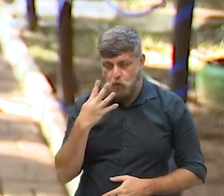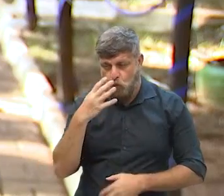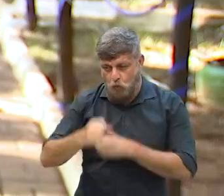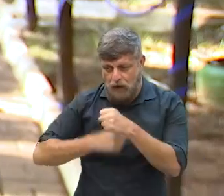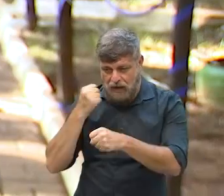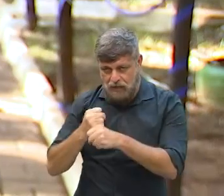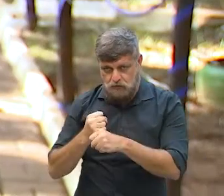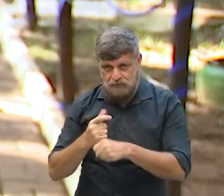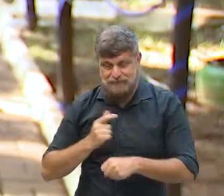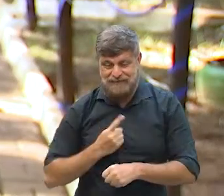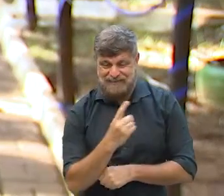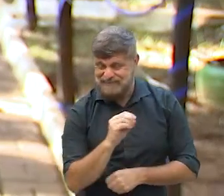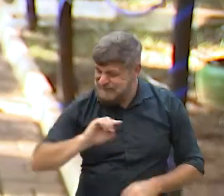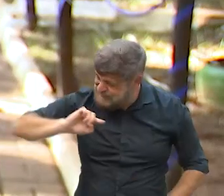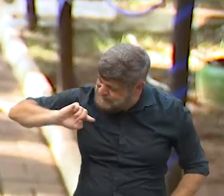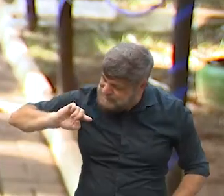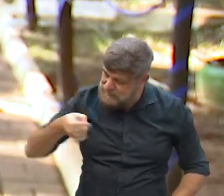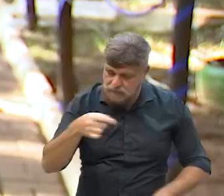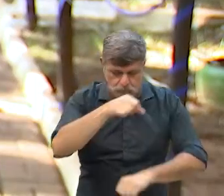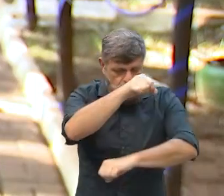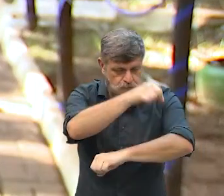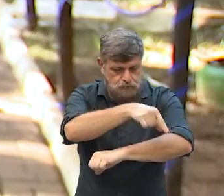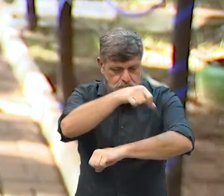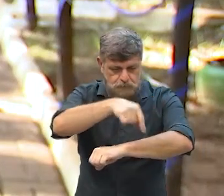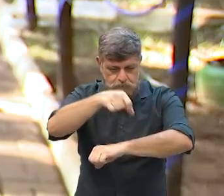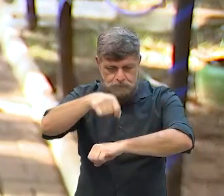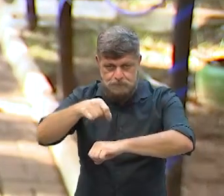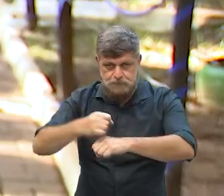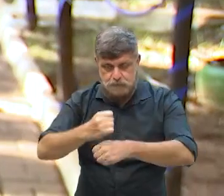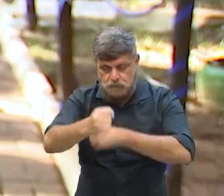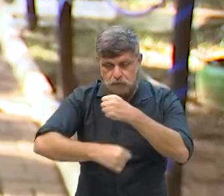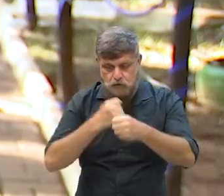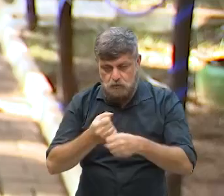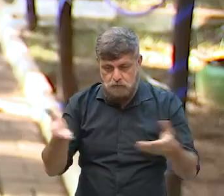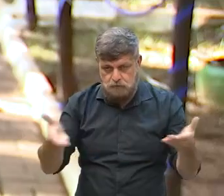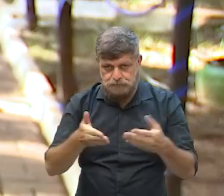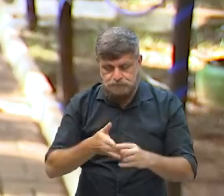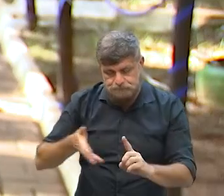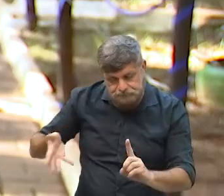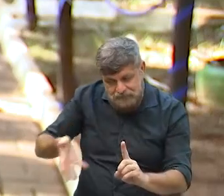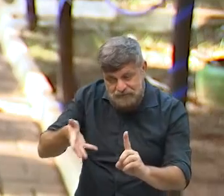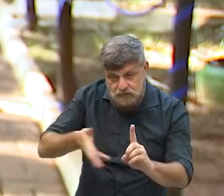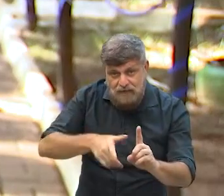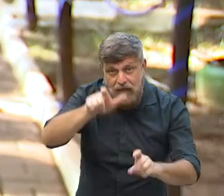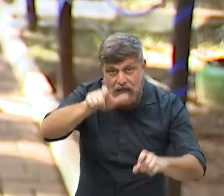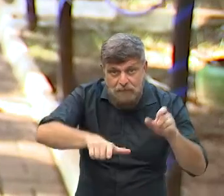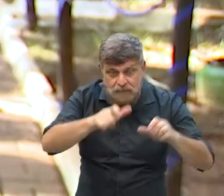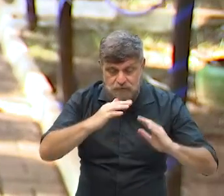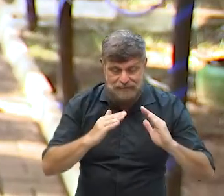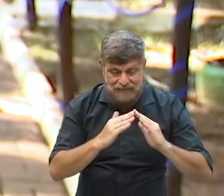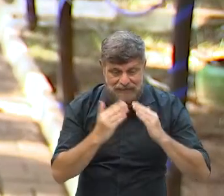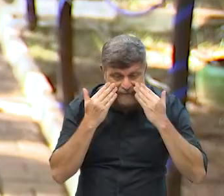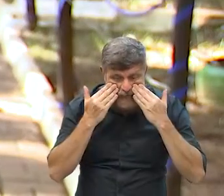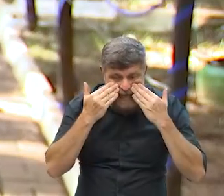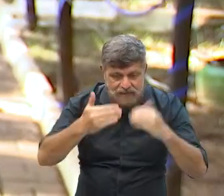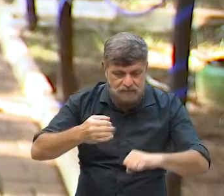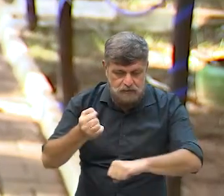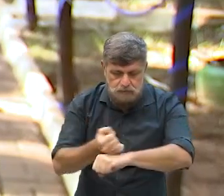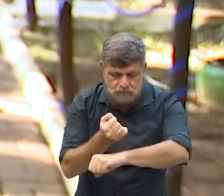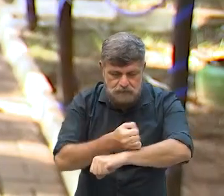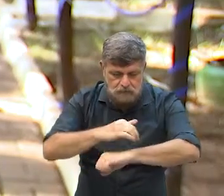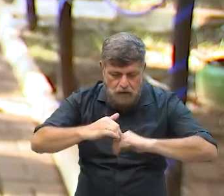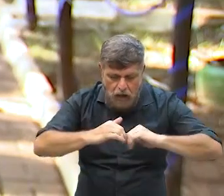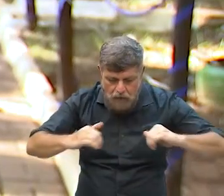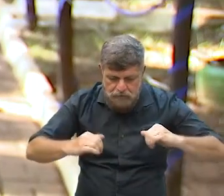a meta de 100 mil mudas, né, a gente teve. Esse ano, incentivar bastante os plantios em calçadas, né, e as